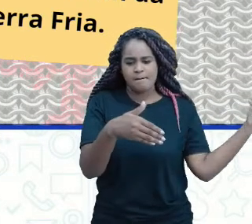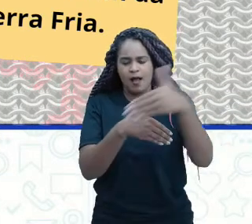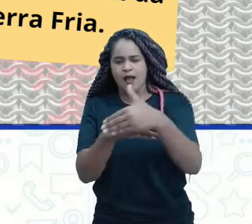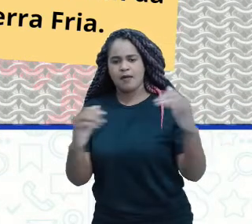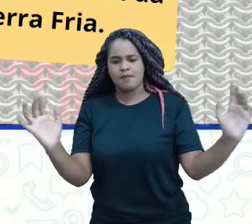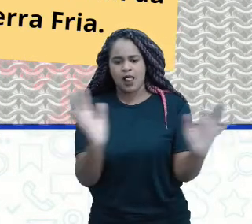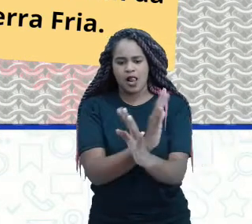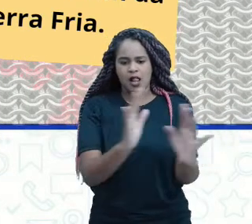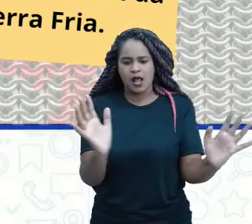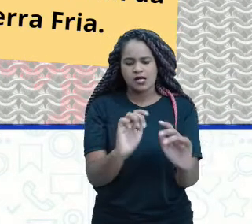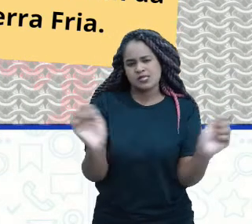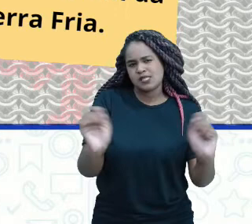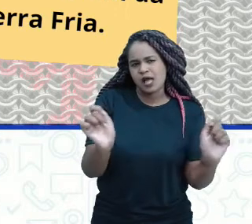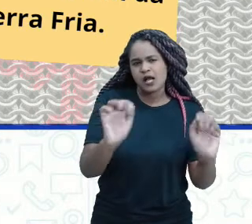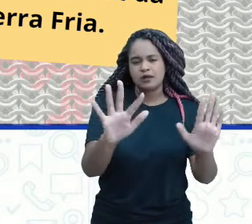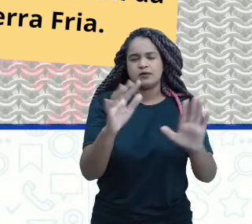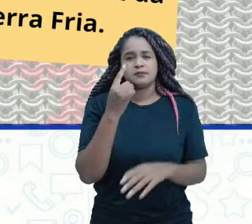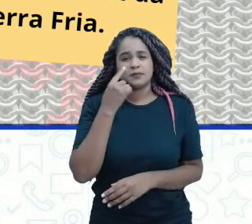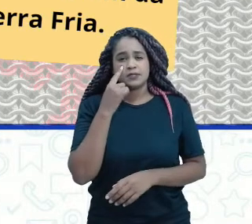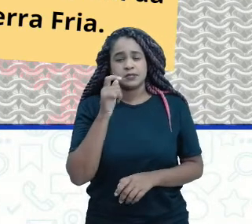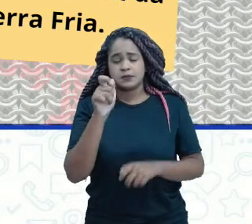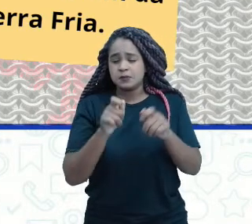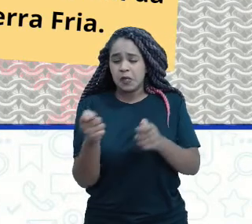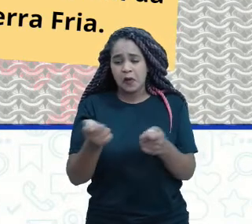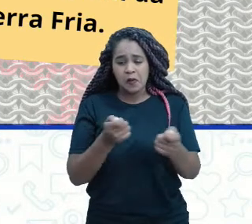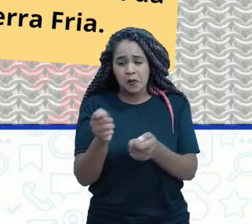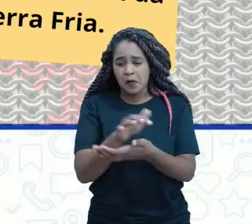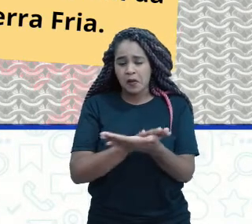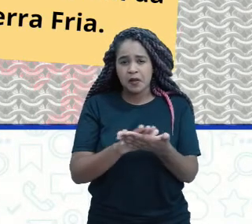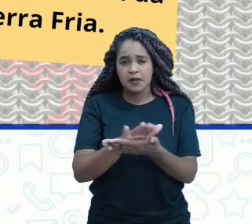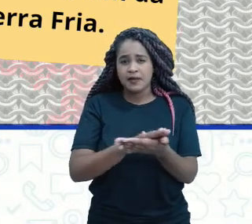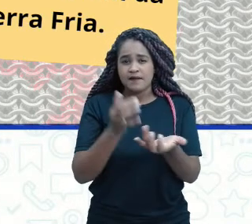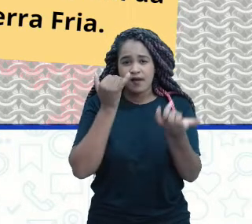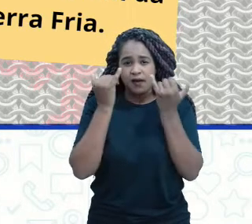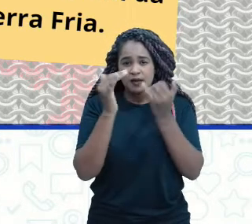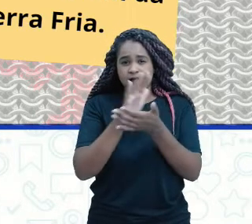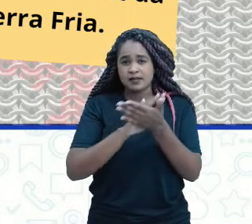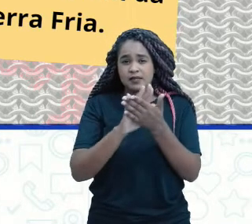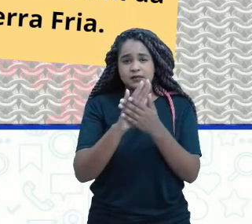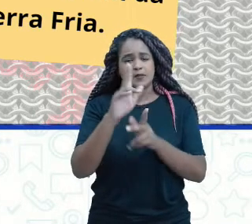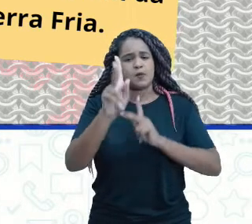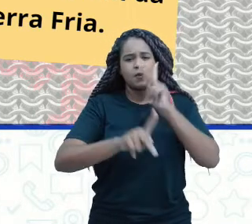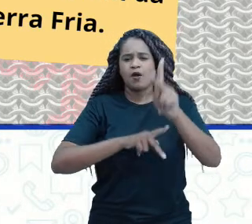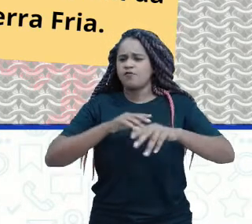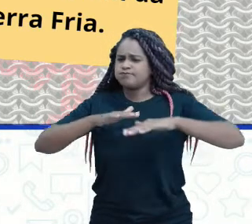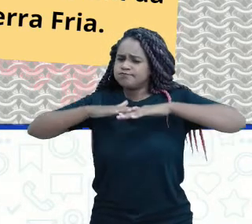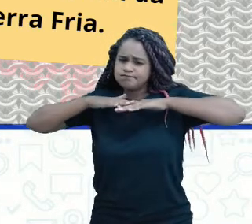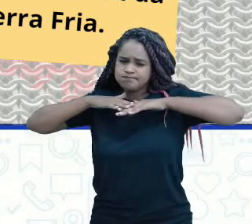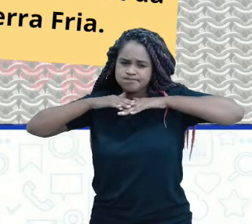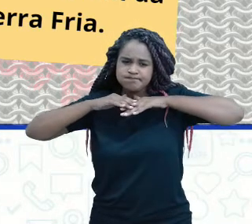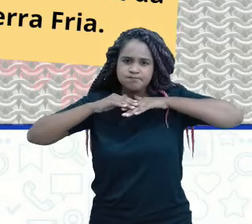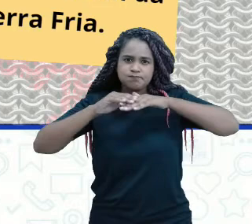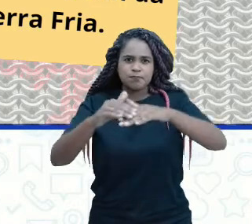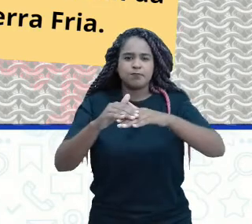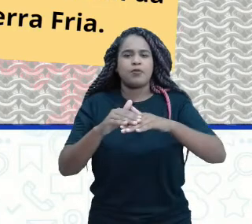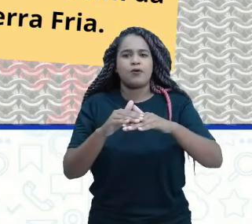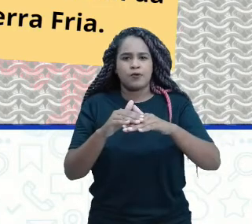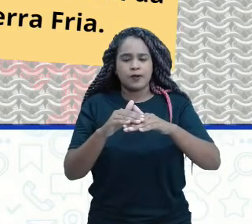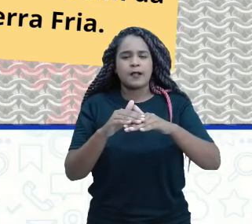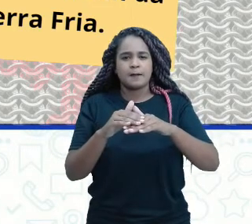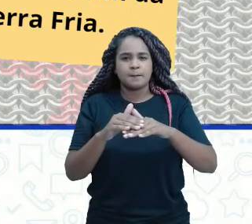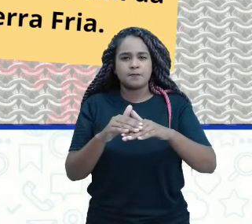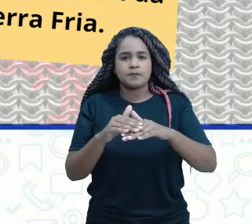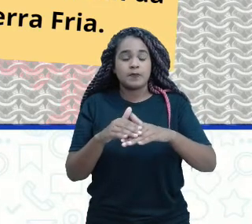de passagem simplesmente não tinham comando nenhum, não tinham nenhuma informação, e o povo se lançou, né, tanto sobre os